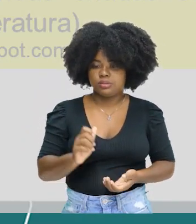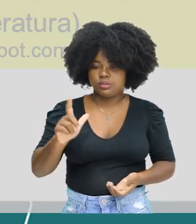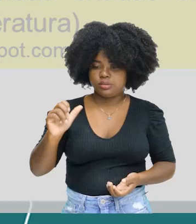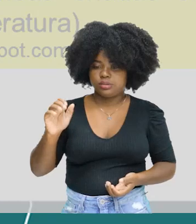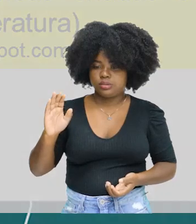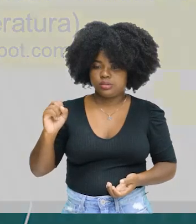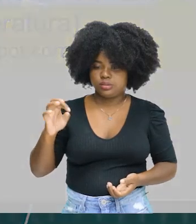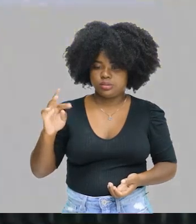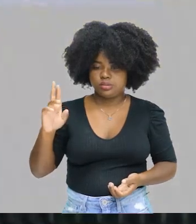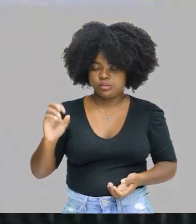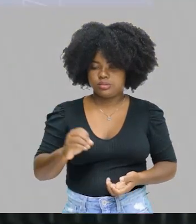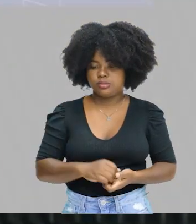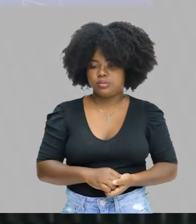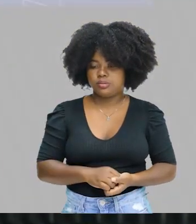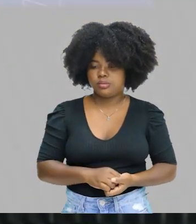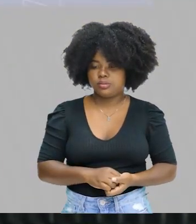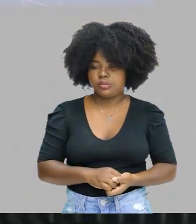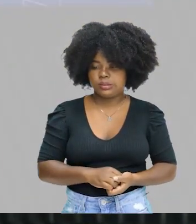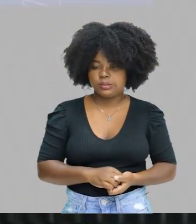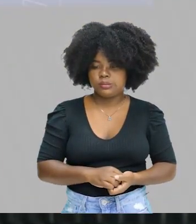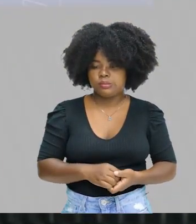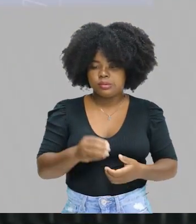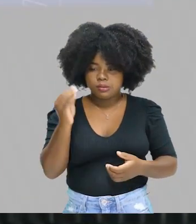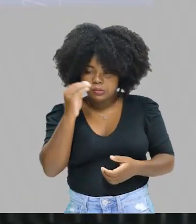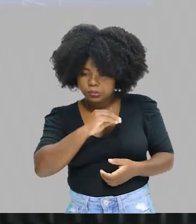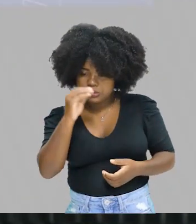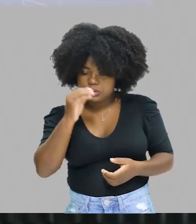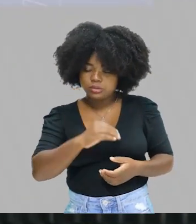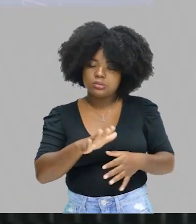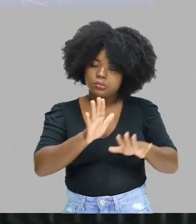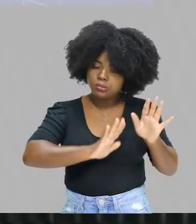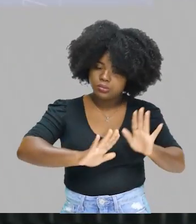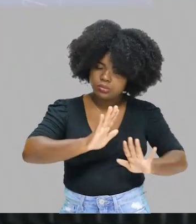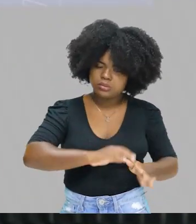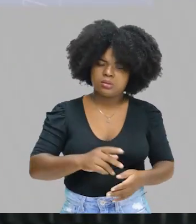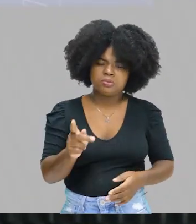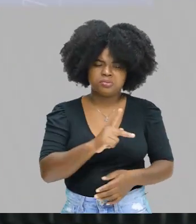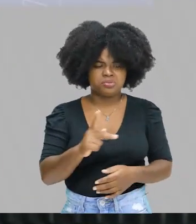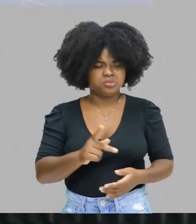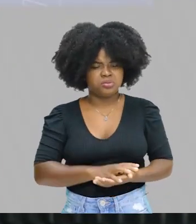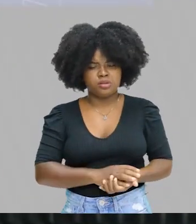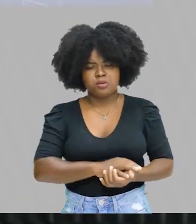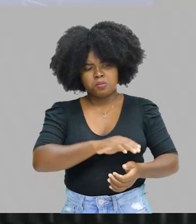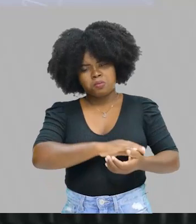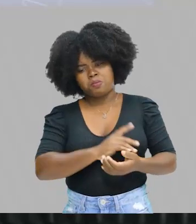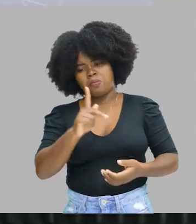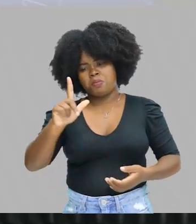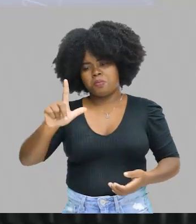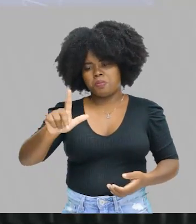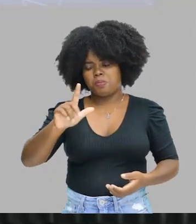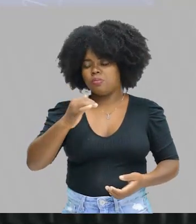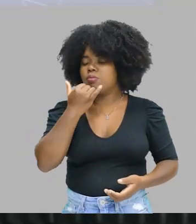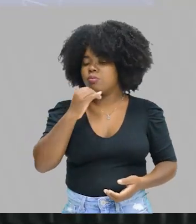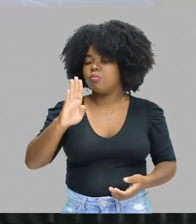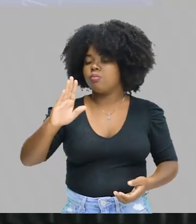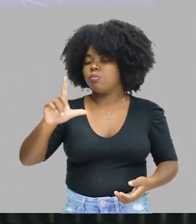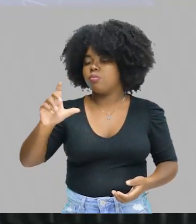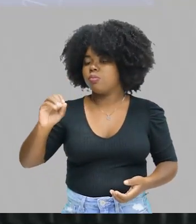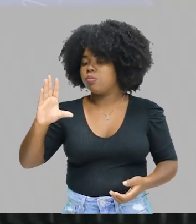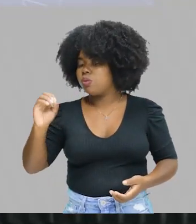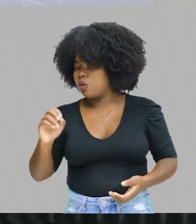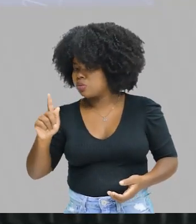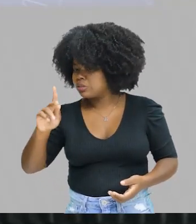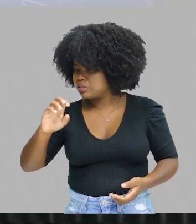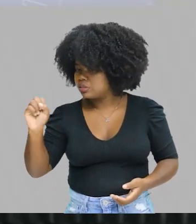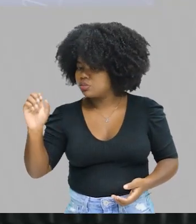si, ela é a mais frágil que tem, então tem que ter o máximo de cuidado possível. Se você tem um bloco de gesso, tem sim, e aí você vai cortando com facilidade. Aqui